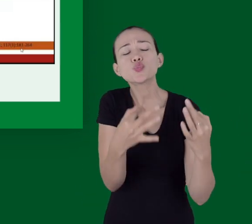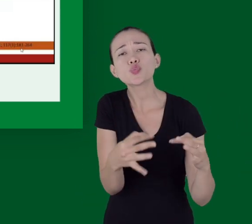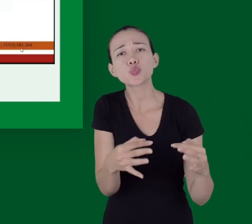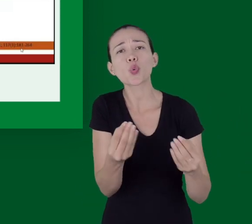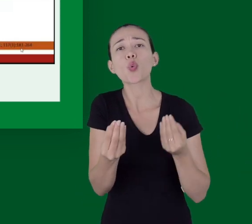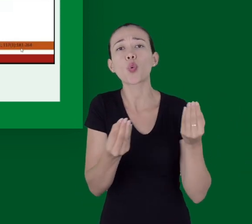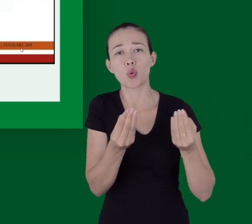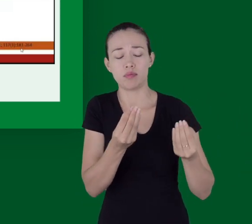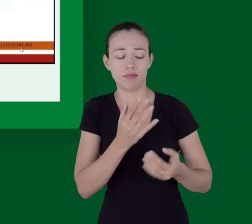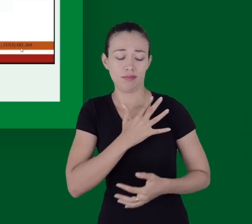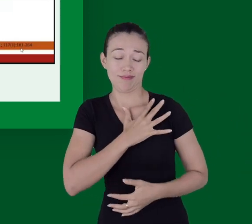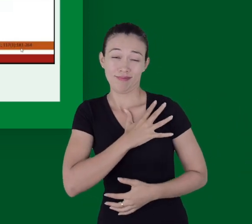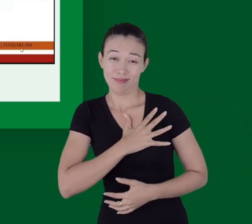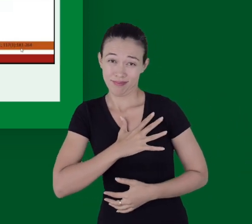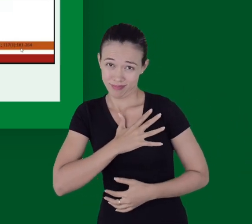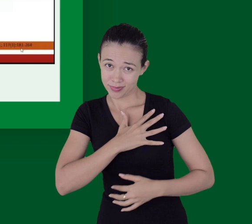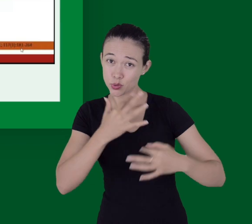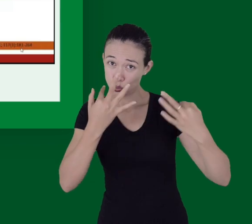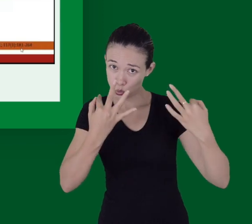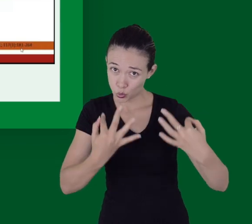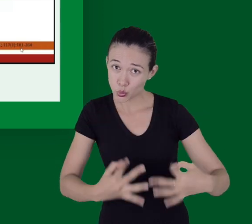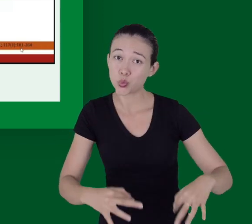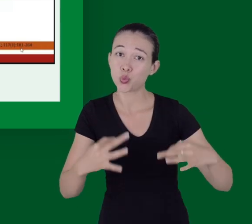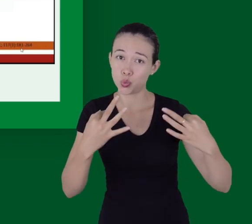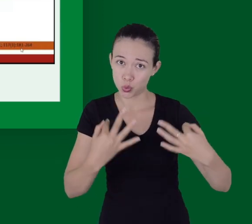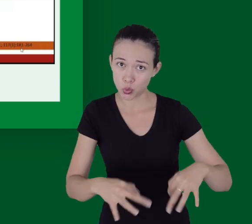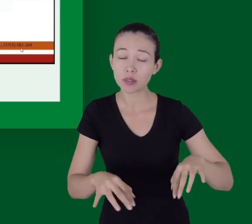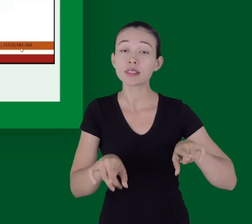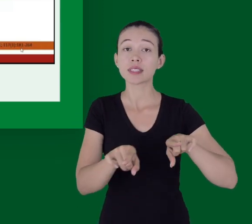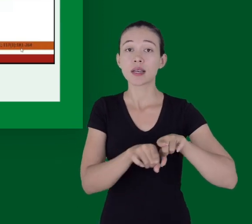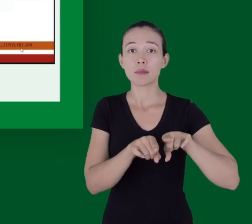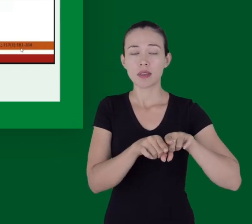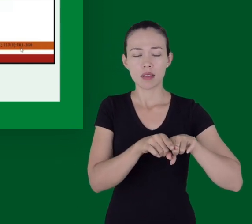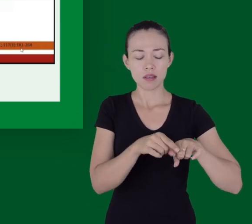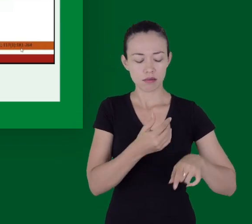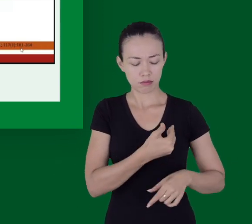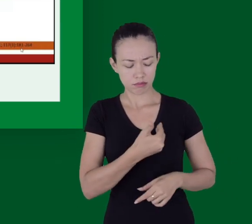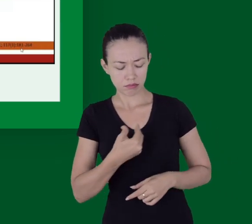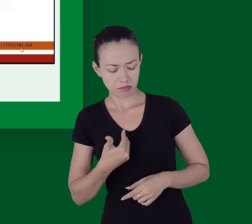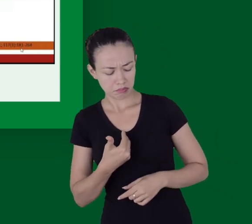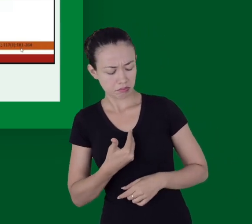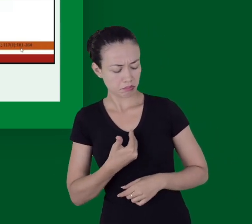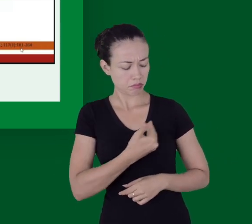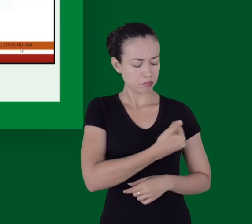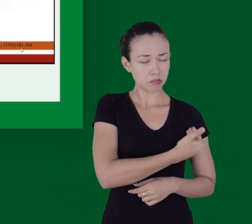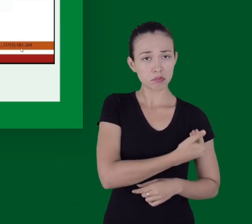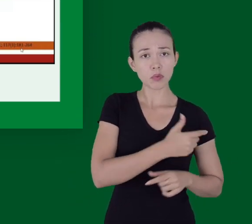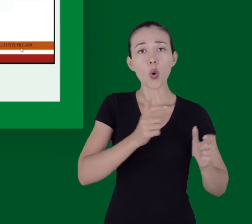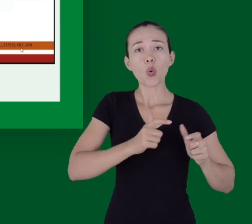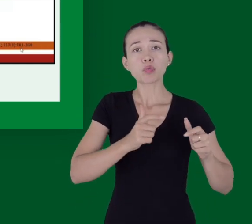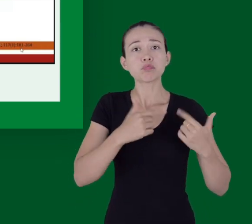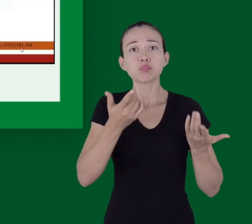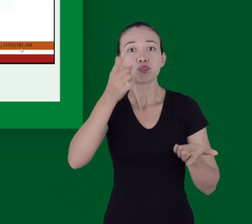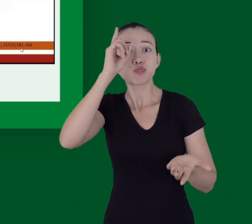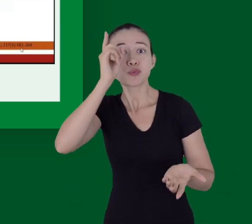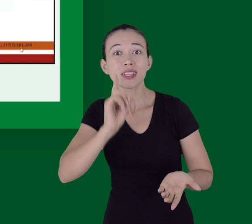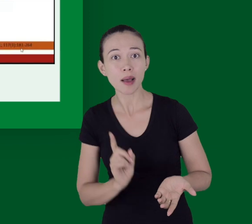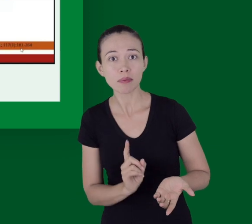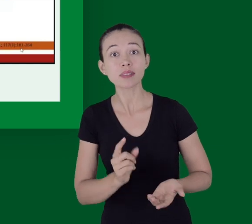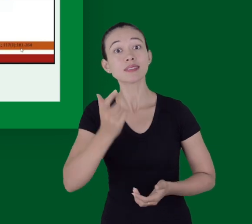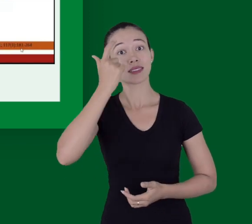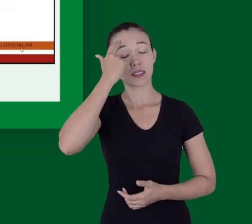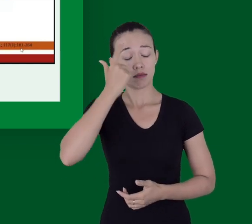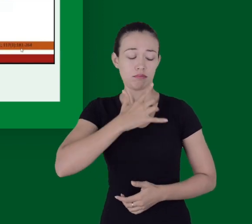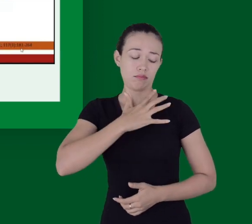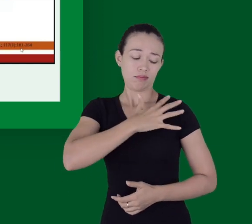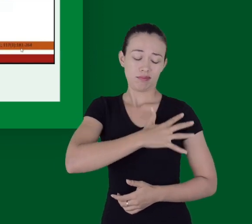esquerdo, ou até para o lado direito, ou mal localizada. Ela não, geralmente quando você pergunta para o paciente onde é a dor, ele não sabe apontar a dor,